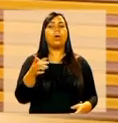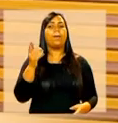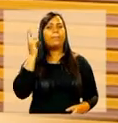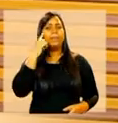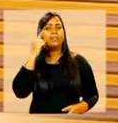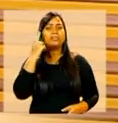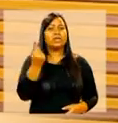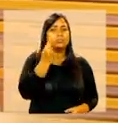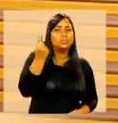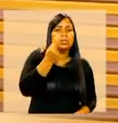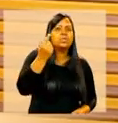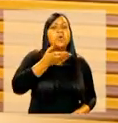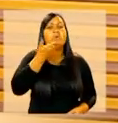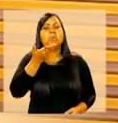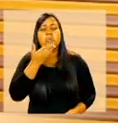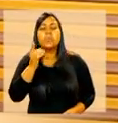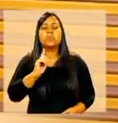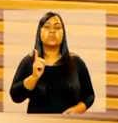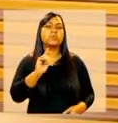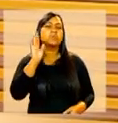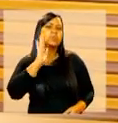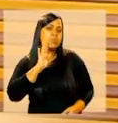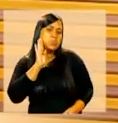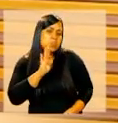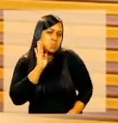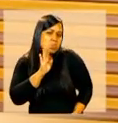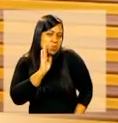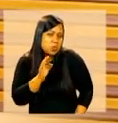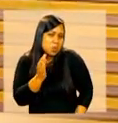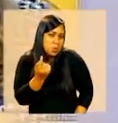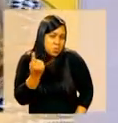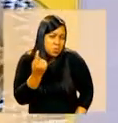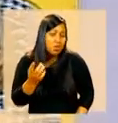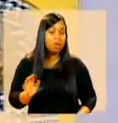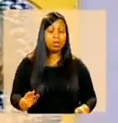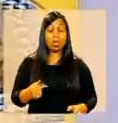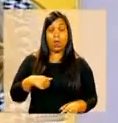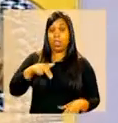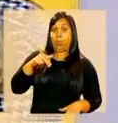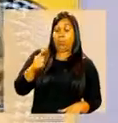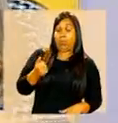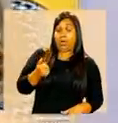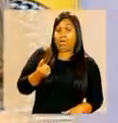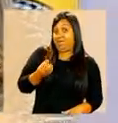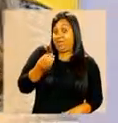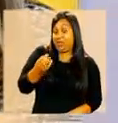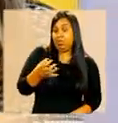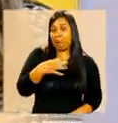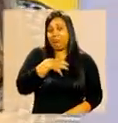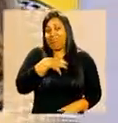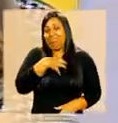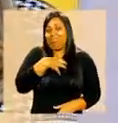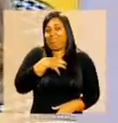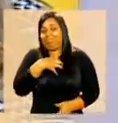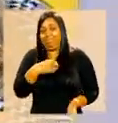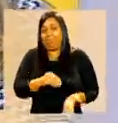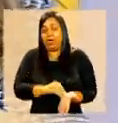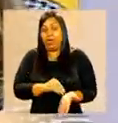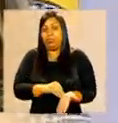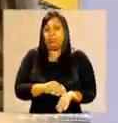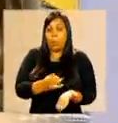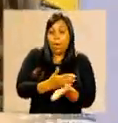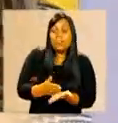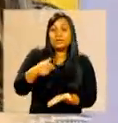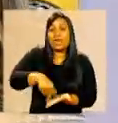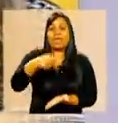que viajar sozinha não seria tão legal quanto estar em grupo, estar acompanhada? Eu acho que como eu nunca viajei, eu acho que me dá um pouco de insegurança. Então eu penso, de repente, em começar